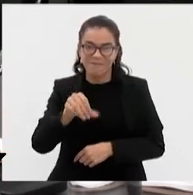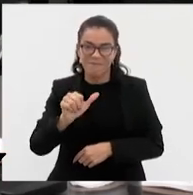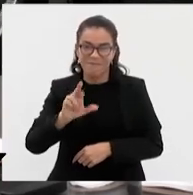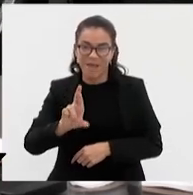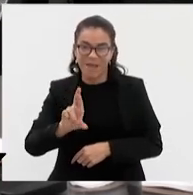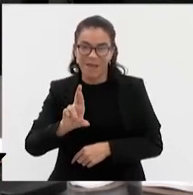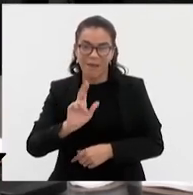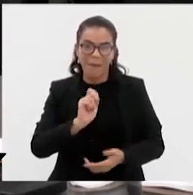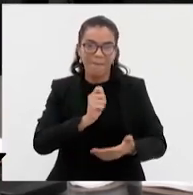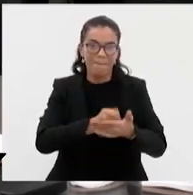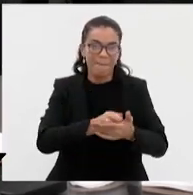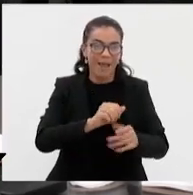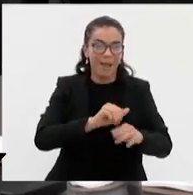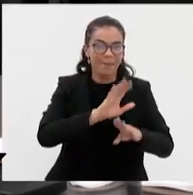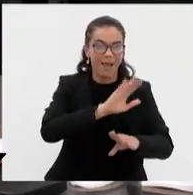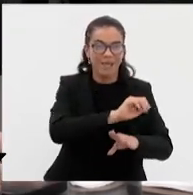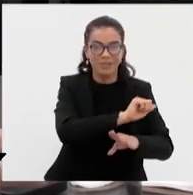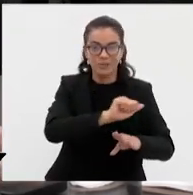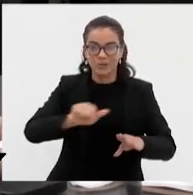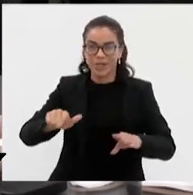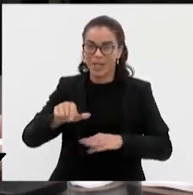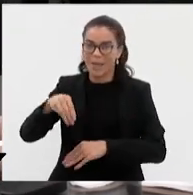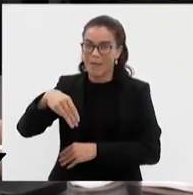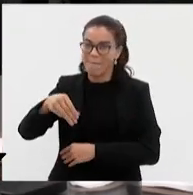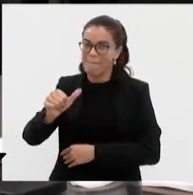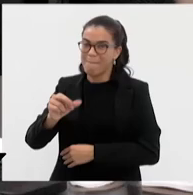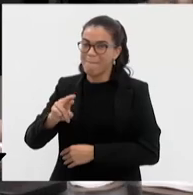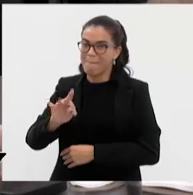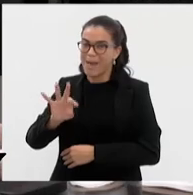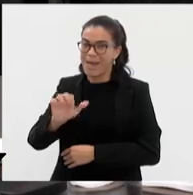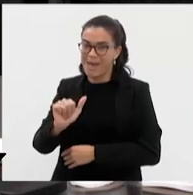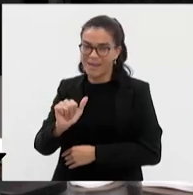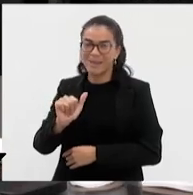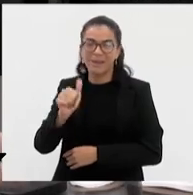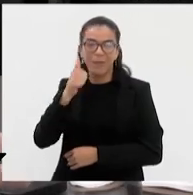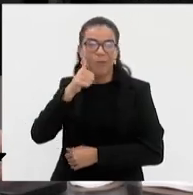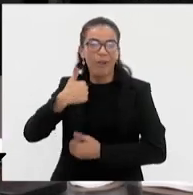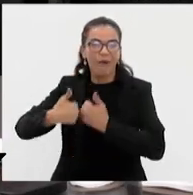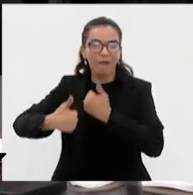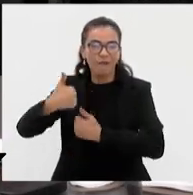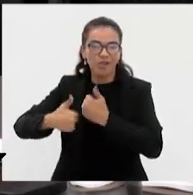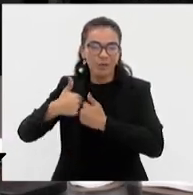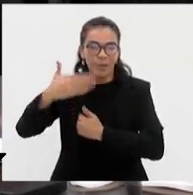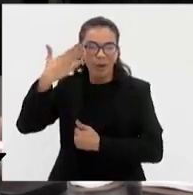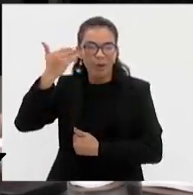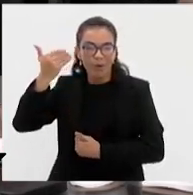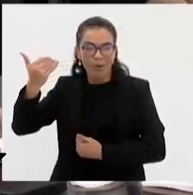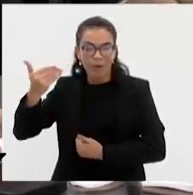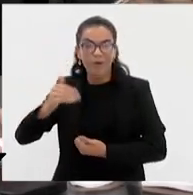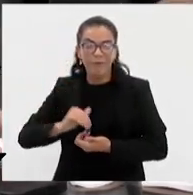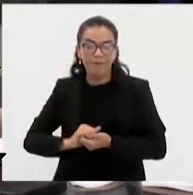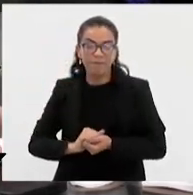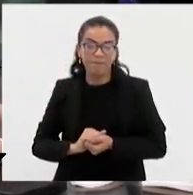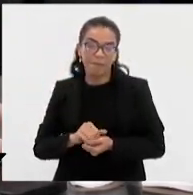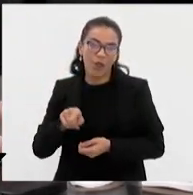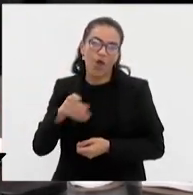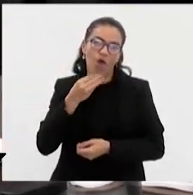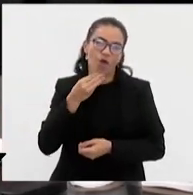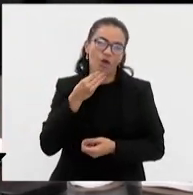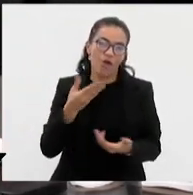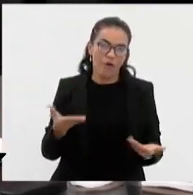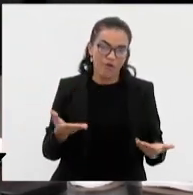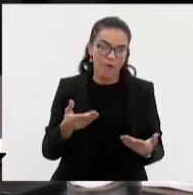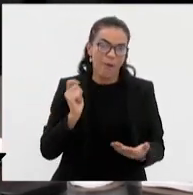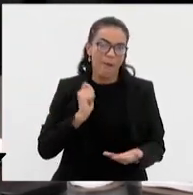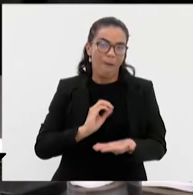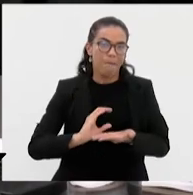Marta no esporte, porque vende mais. Alguns esportes, como luta, por exemplo, então, existe um apelo muito maior ao modalidade. Na